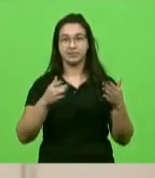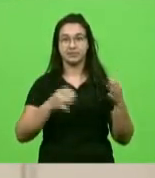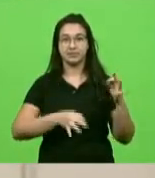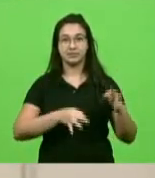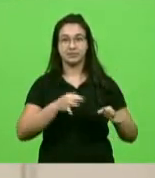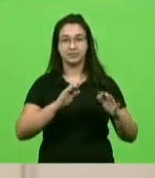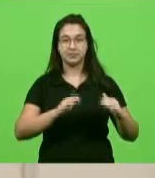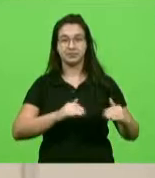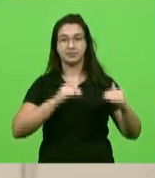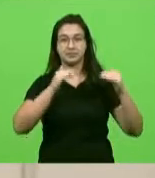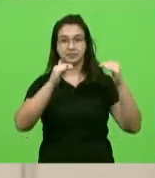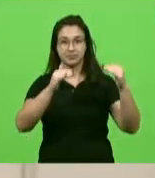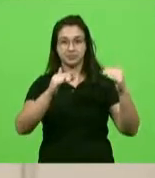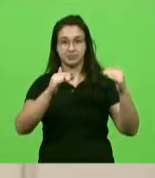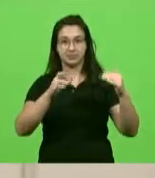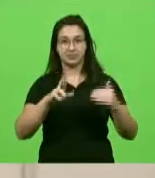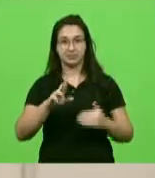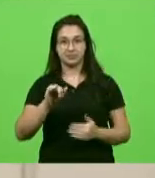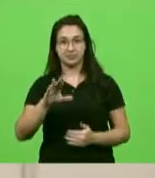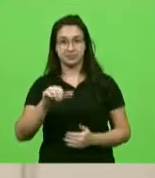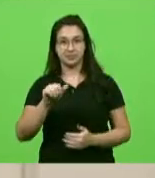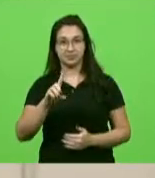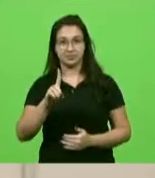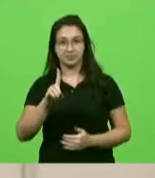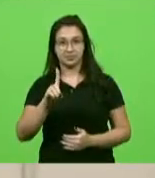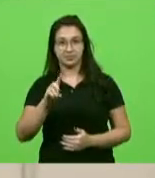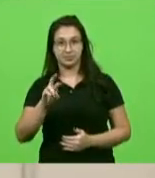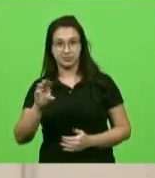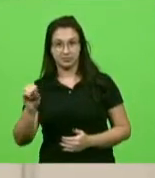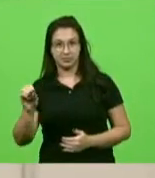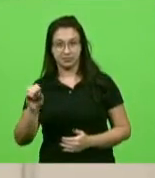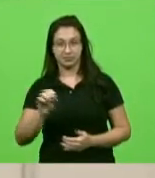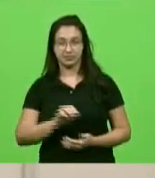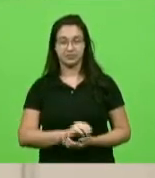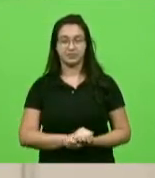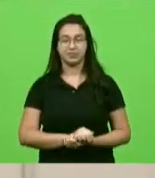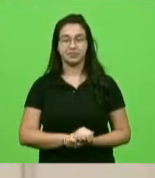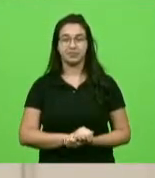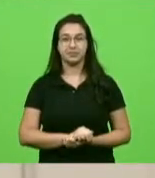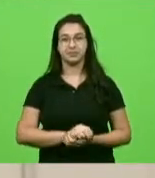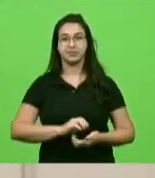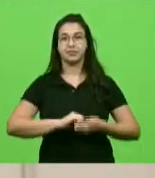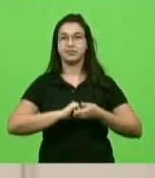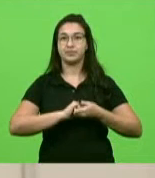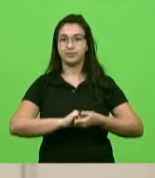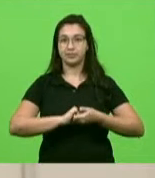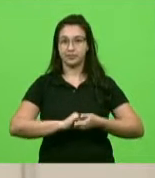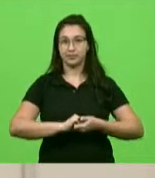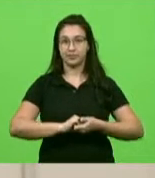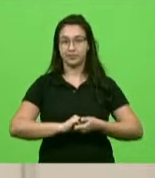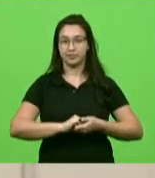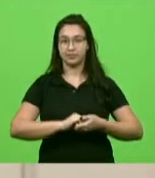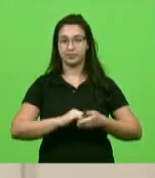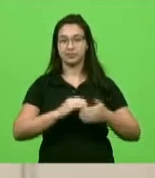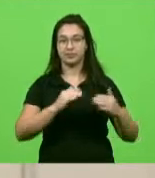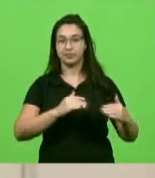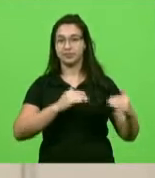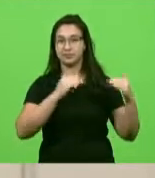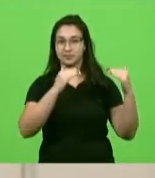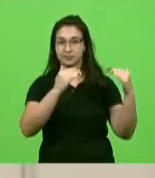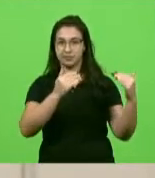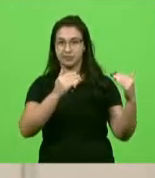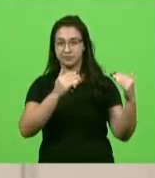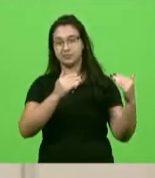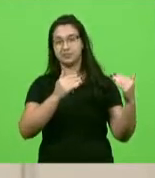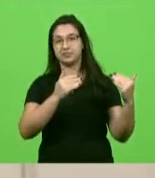desembargador Ricardo José Reisler. Quero cumprimentar também os excelentíssimos senhores